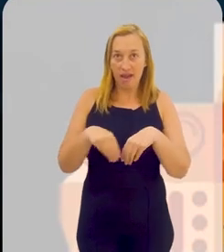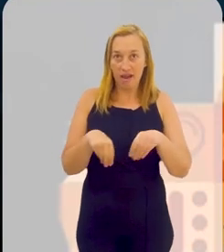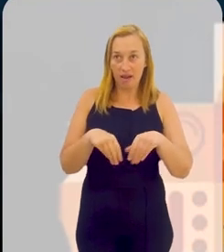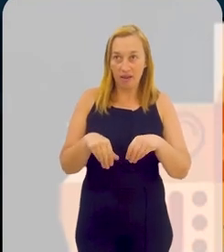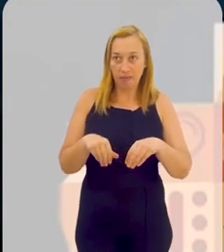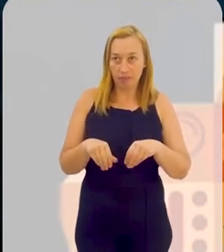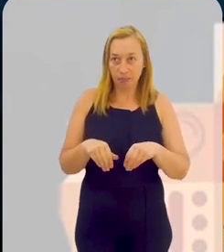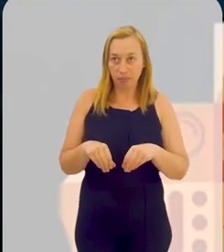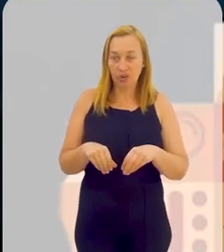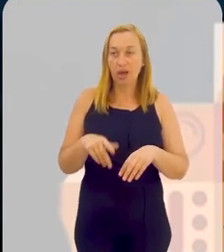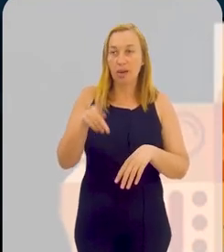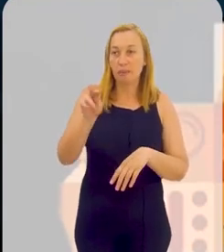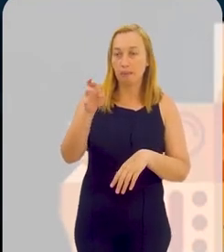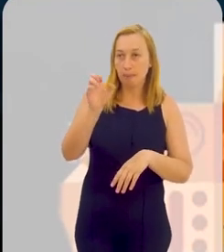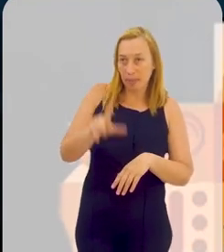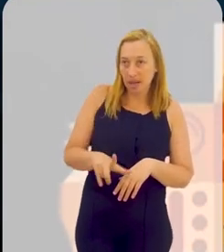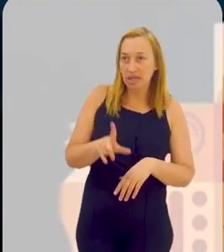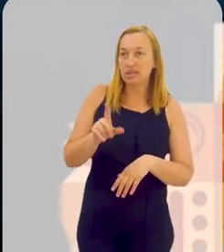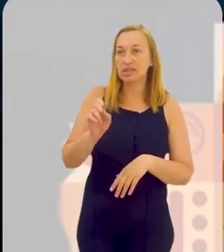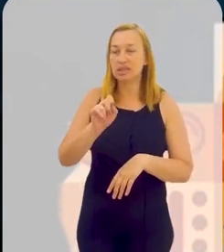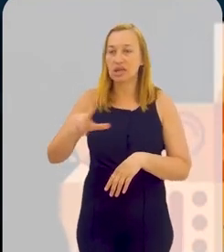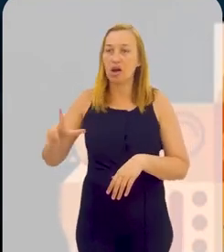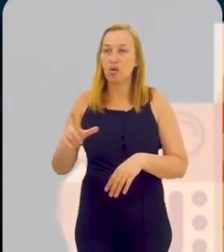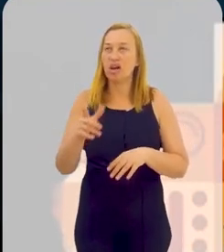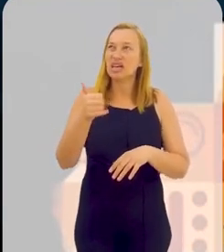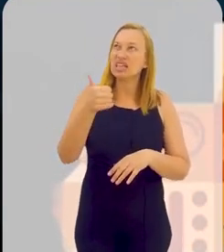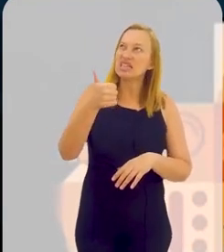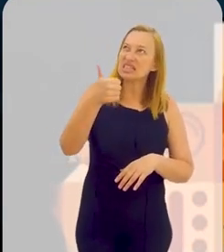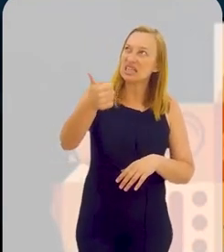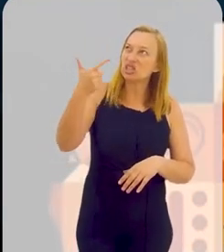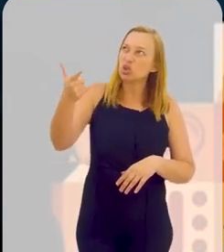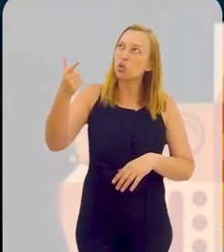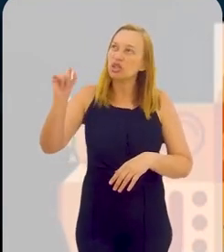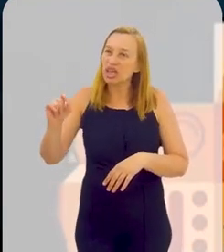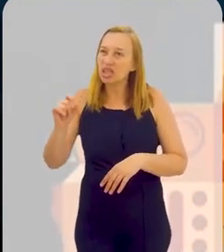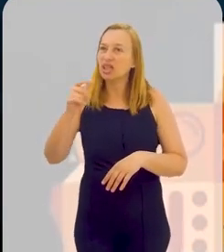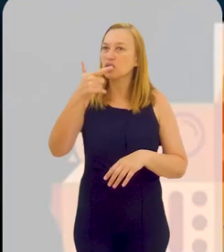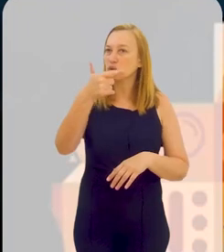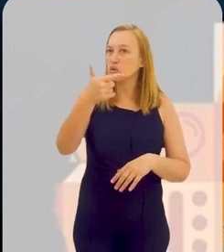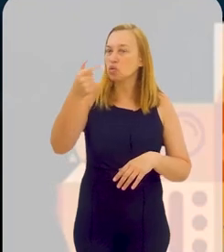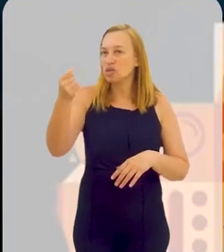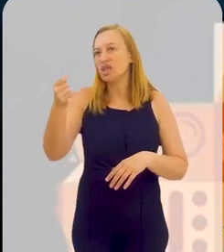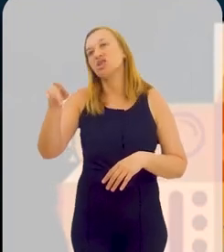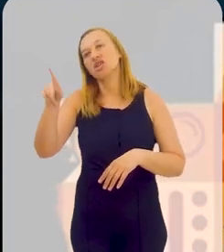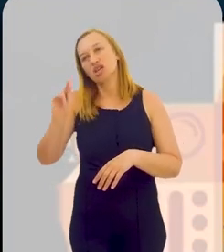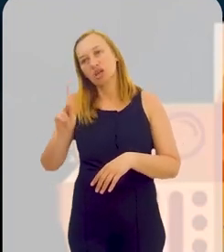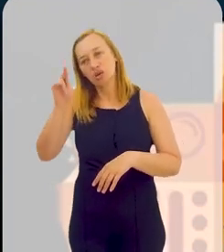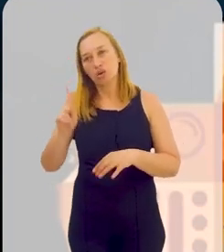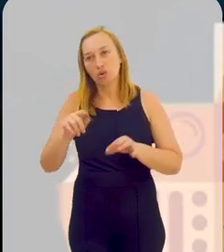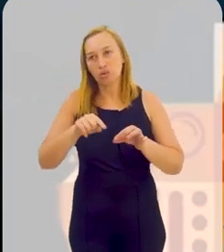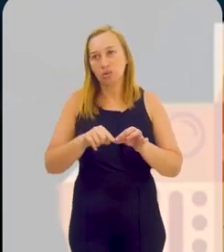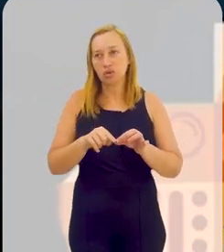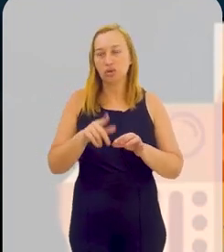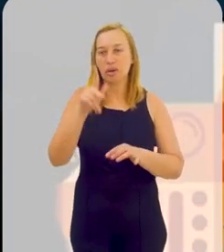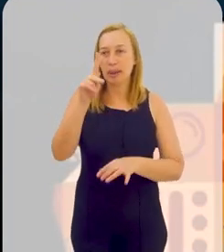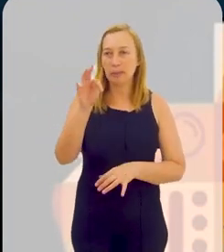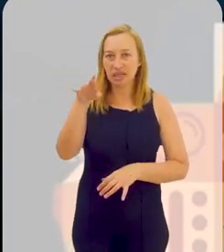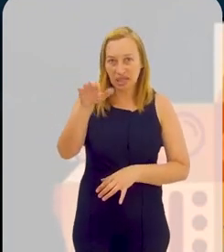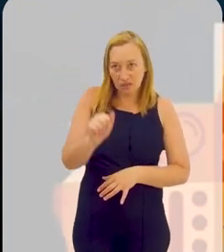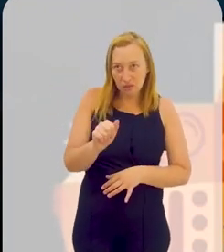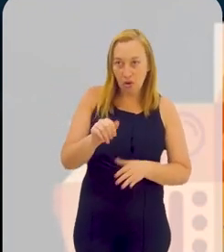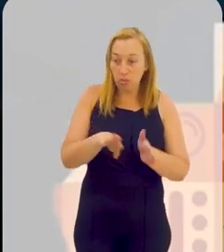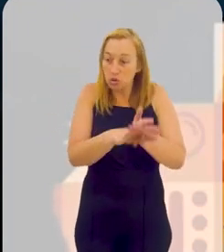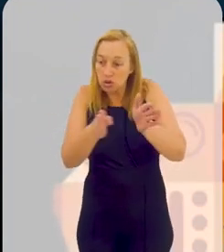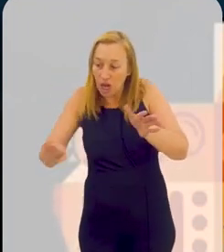da terra, né? Os campos do pré-sal estão localizados assim, a 180, 200 quilômetros da nossa plataforma offshore,